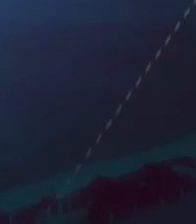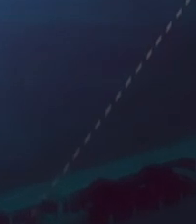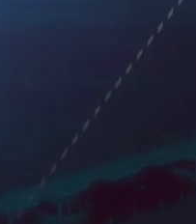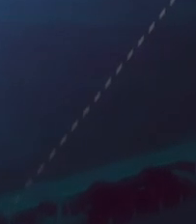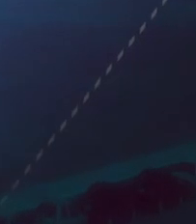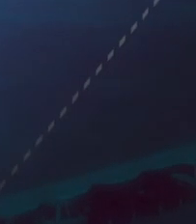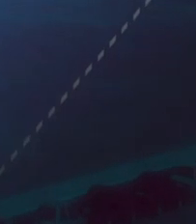Tchau.